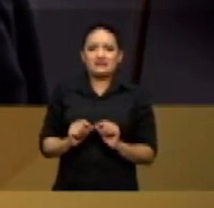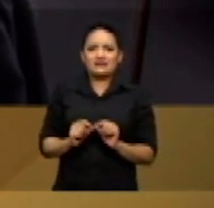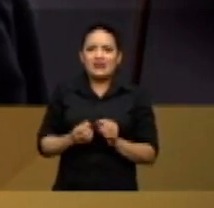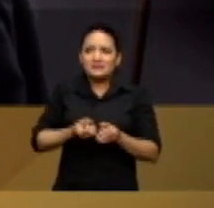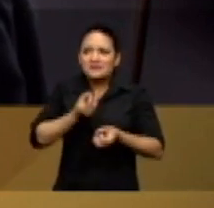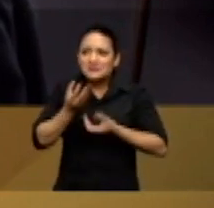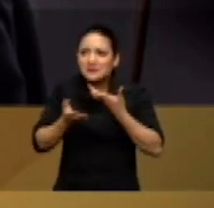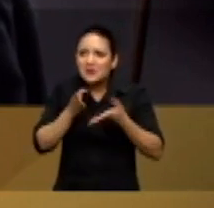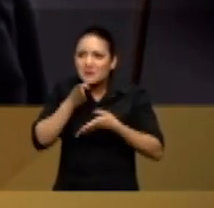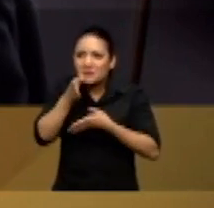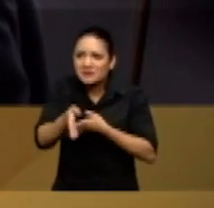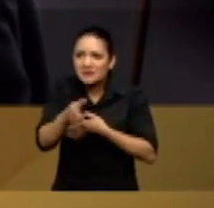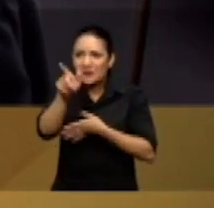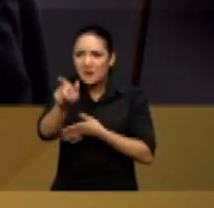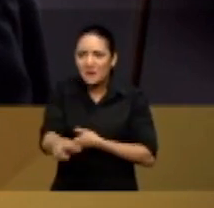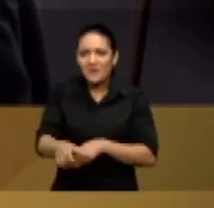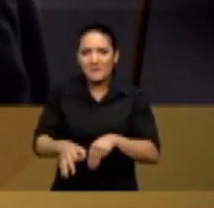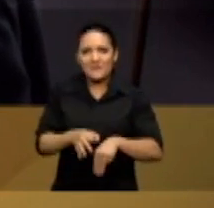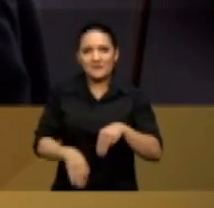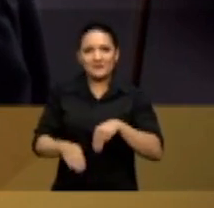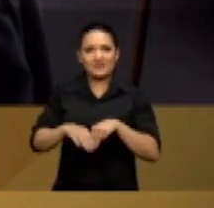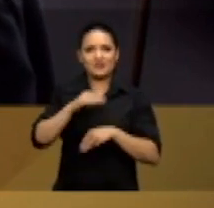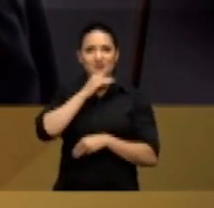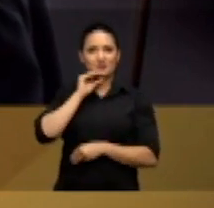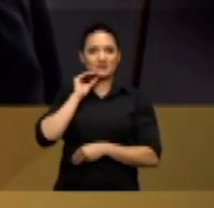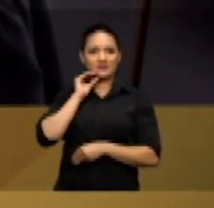dedicar a Vossa Excelência neste momento.